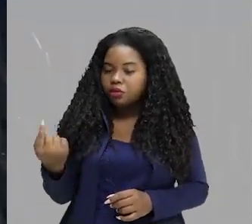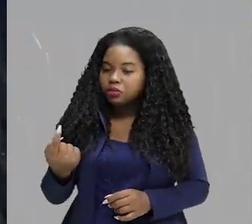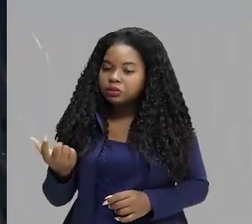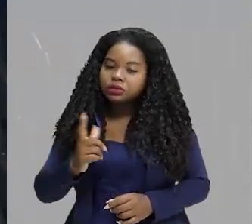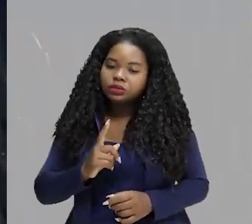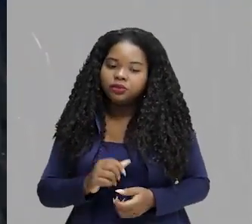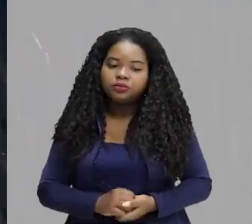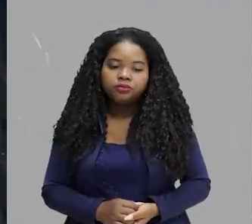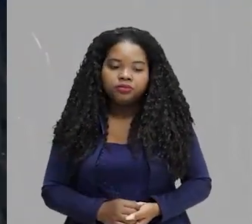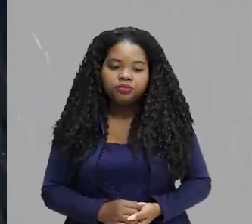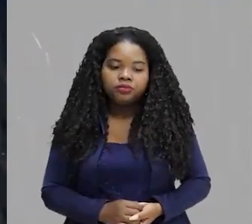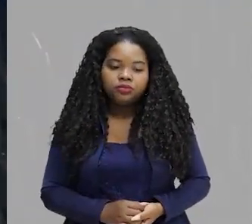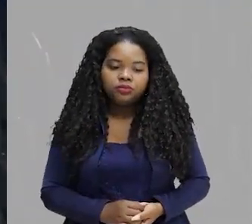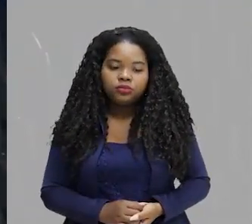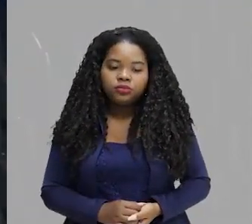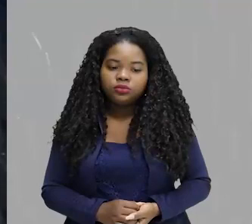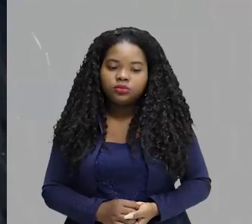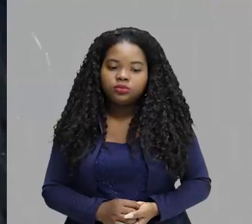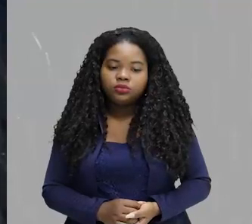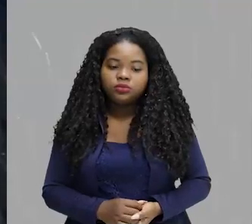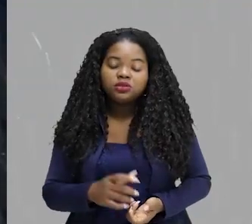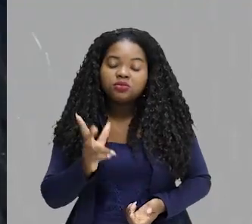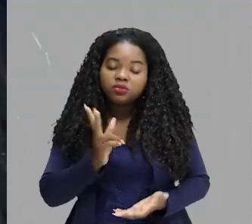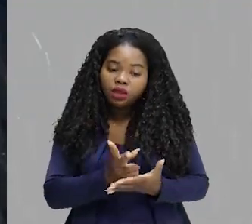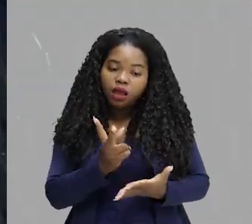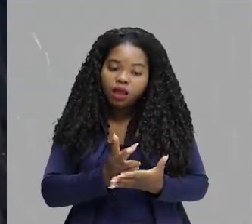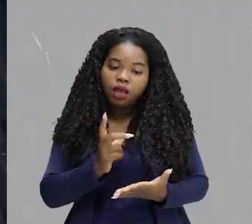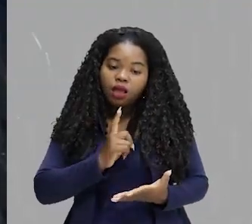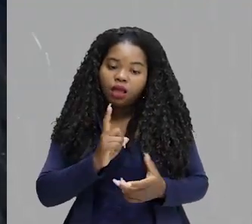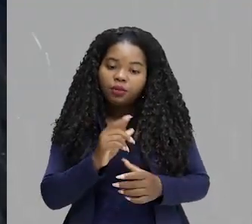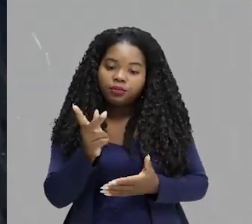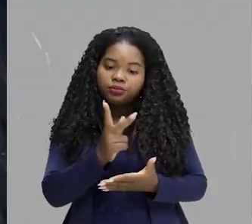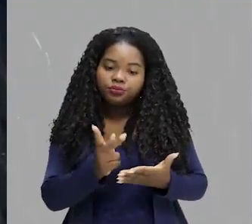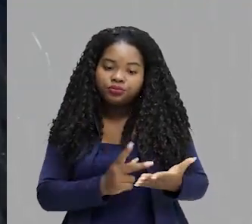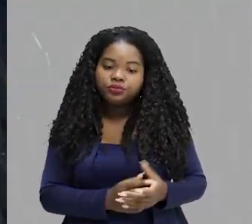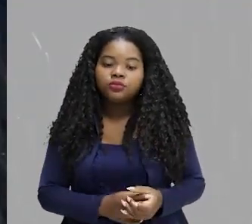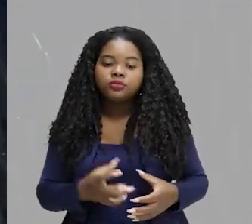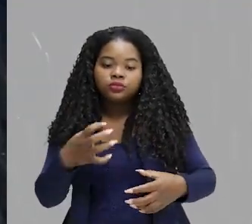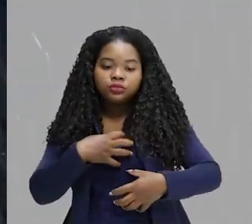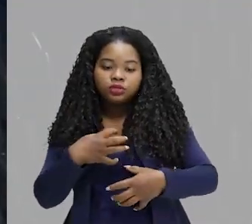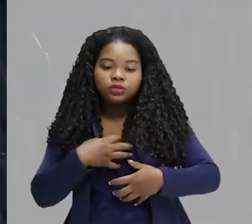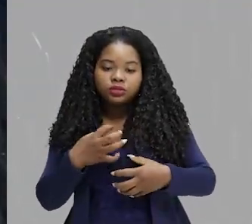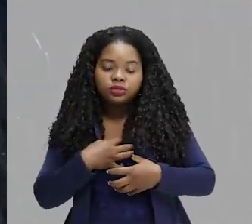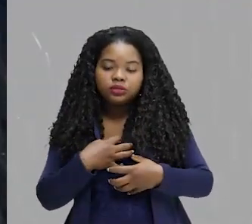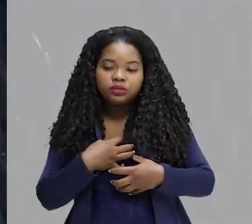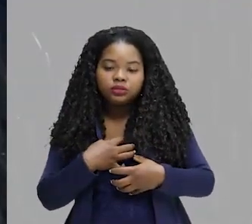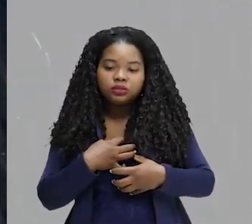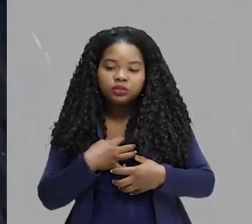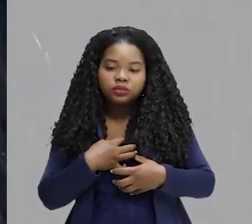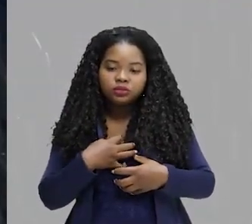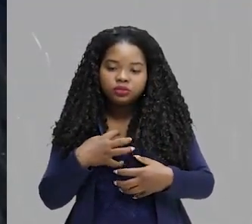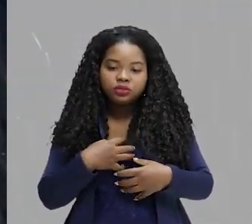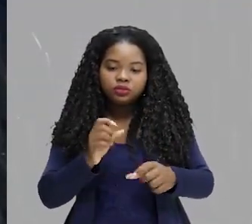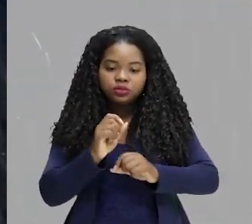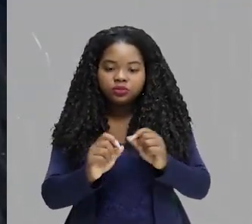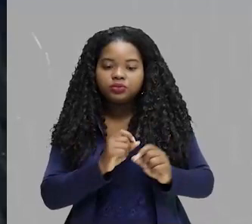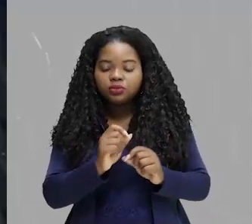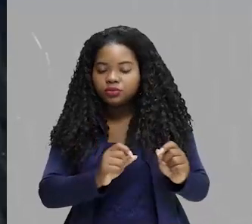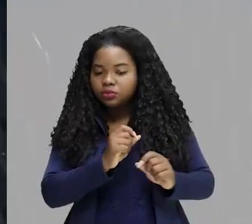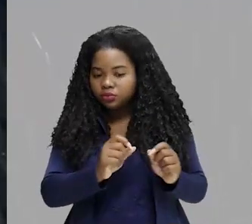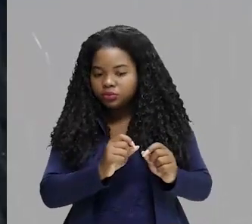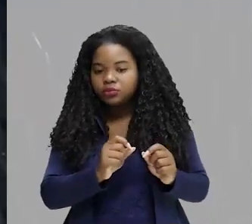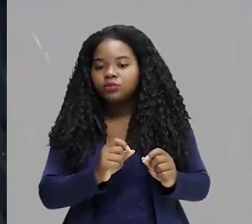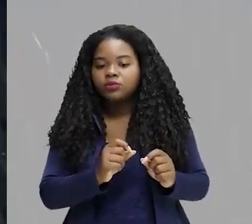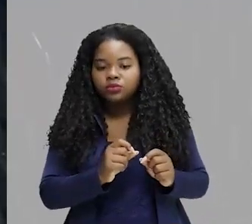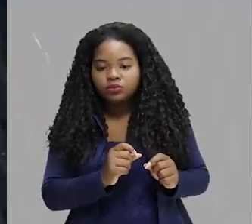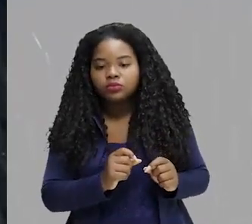teria. Tá bom? Então, as figuras de linguagem são frequentemente chamadas de sentido figurativo ou sentido conotativo. Sempre